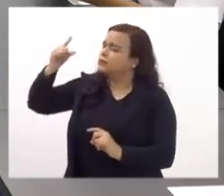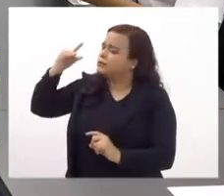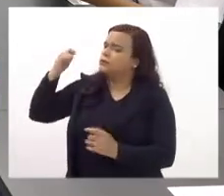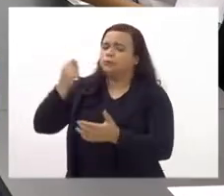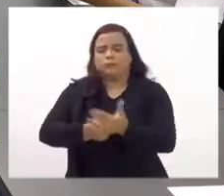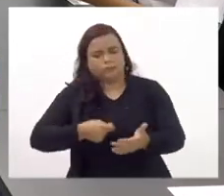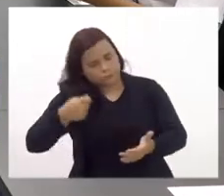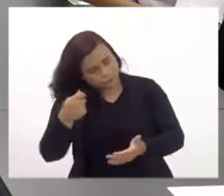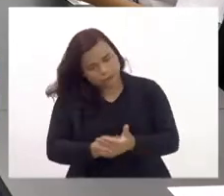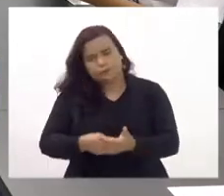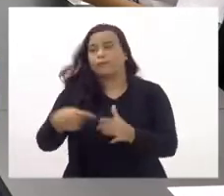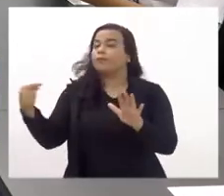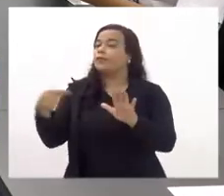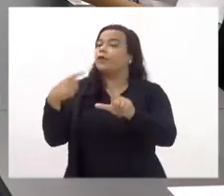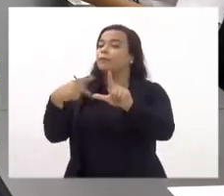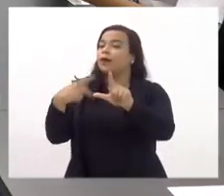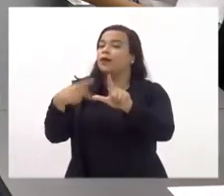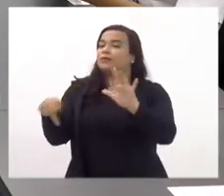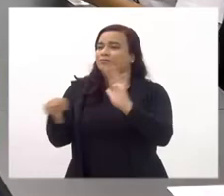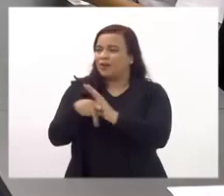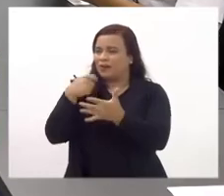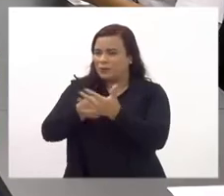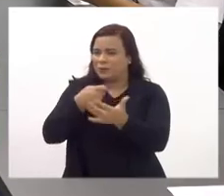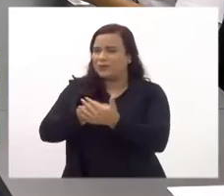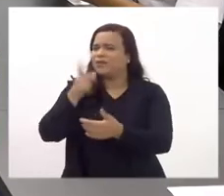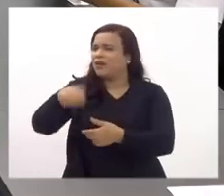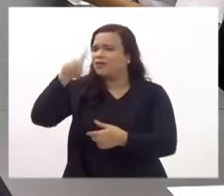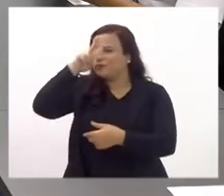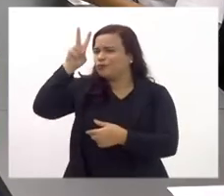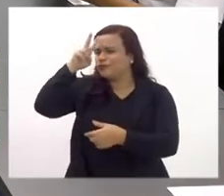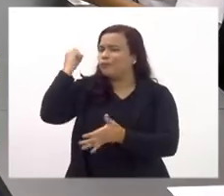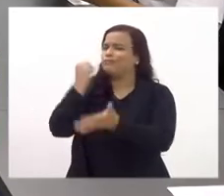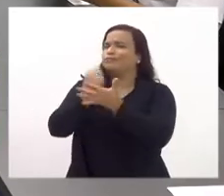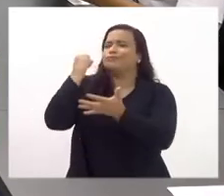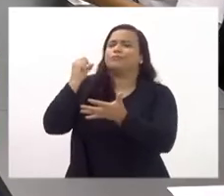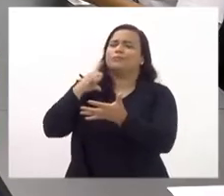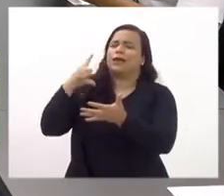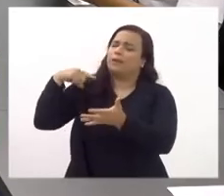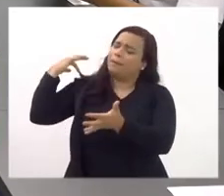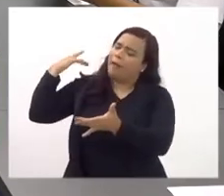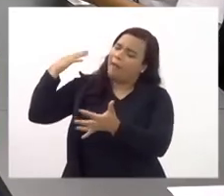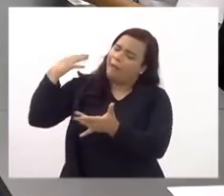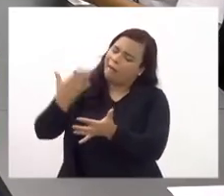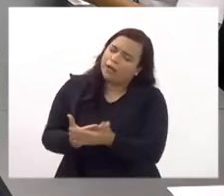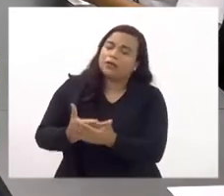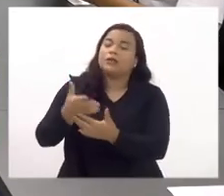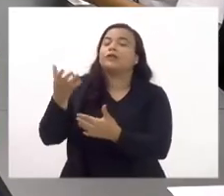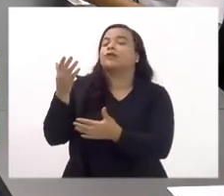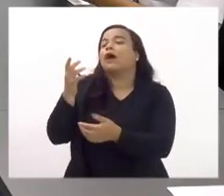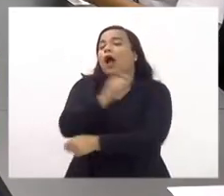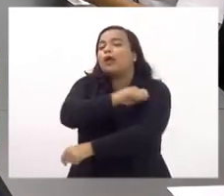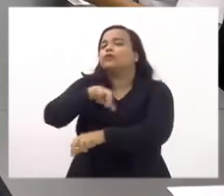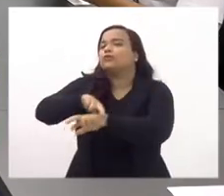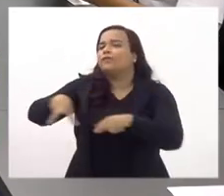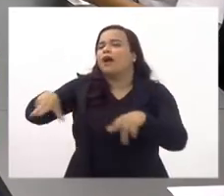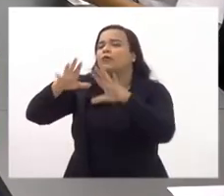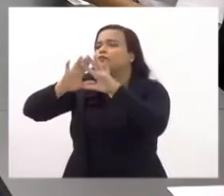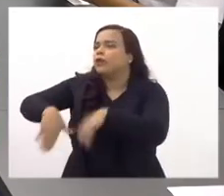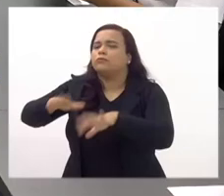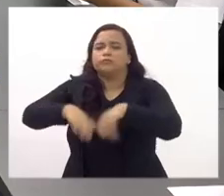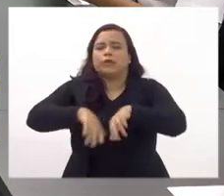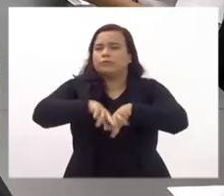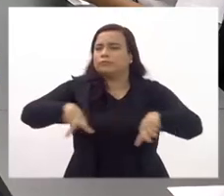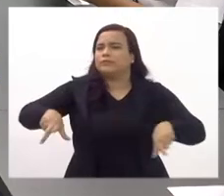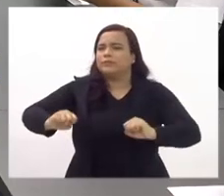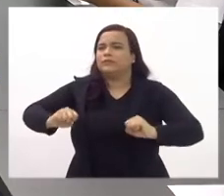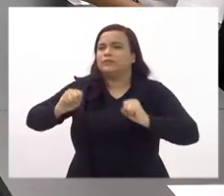do passe livre é uma luta histórica, né? Desde quando os estudantes derrubavam os bondes para que pudessem ter a